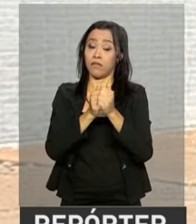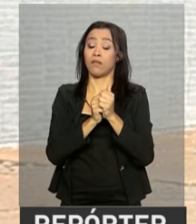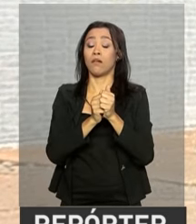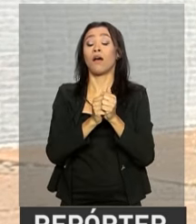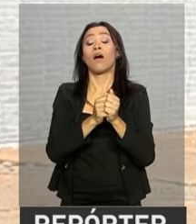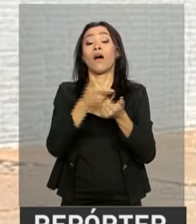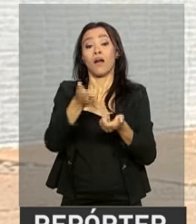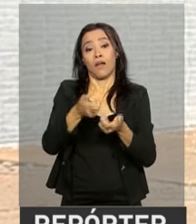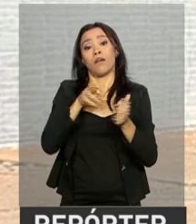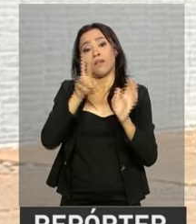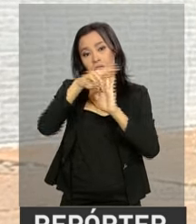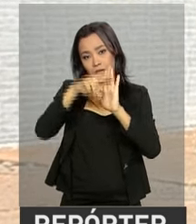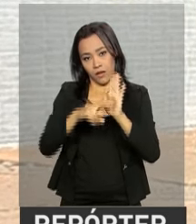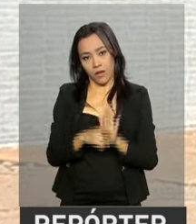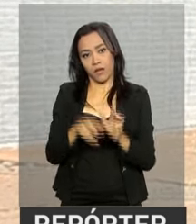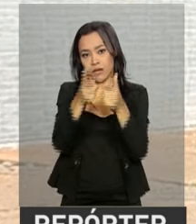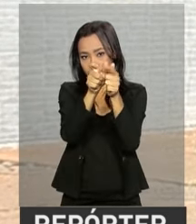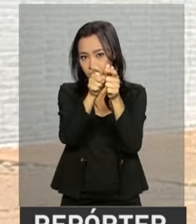escrita,